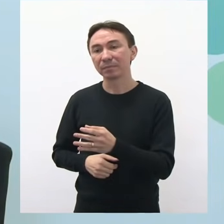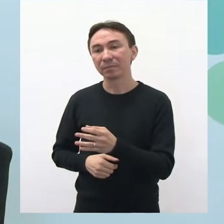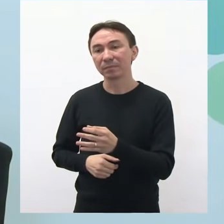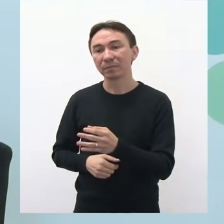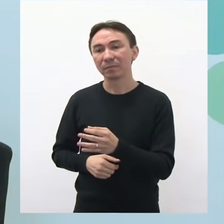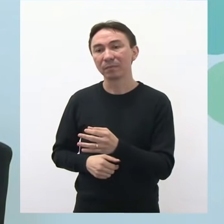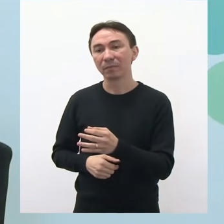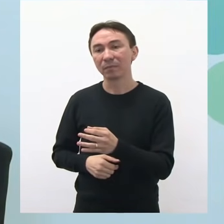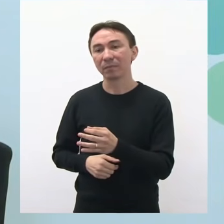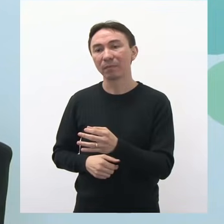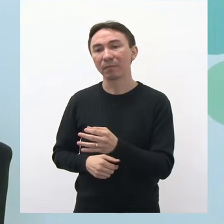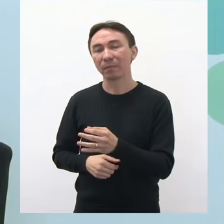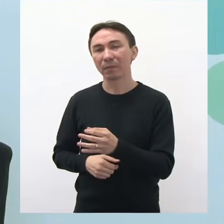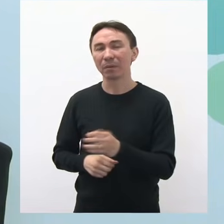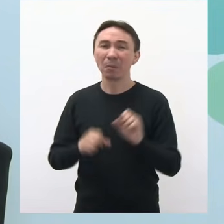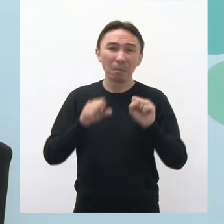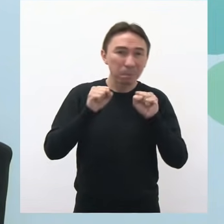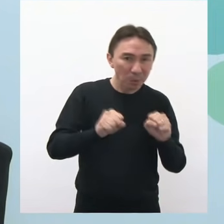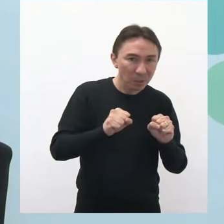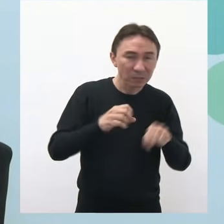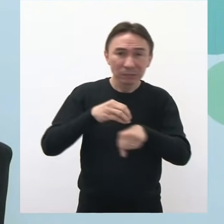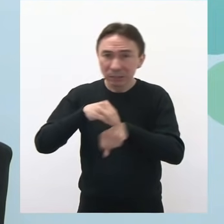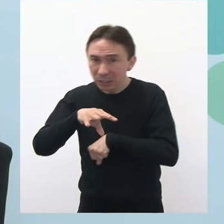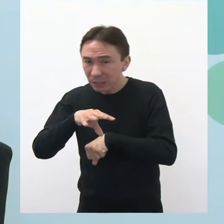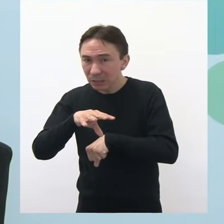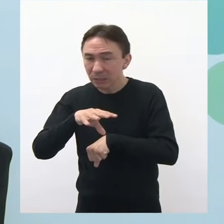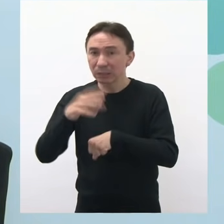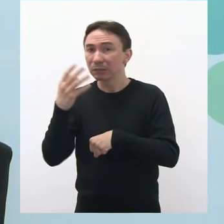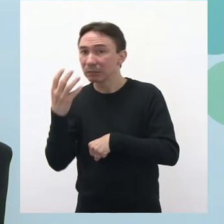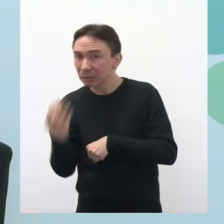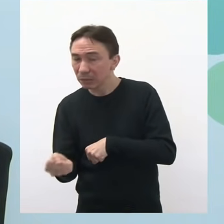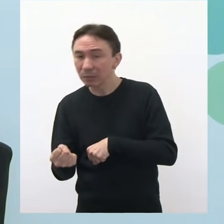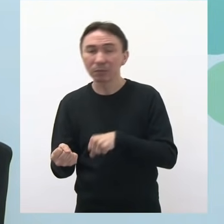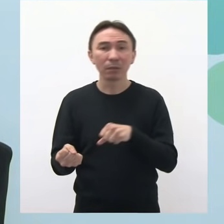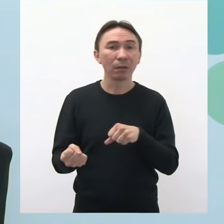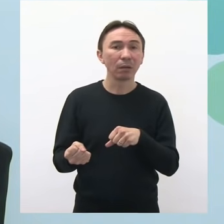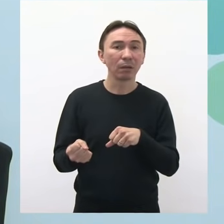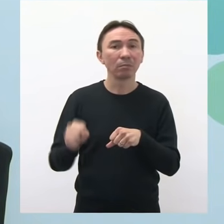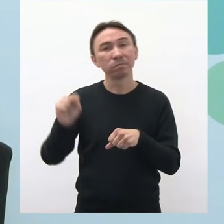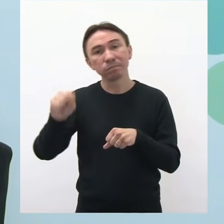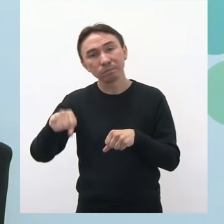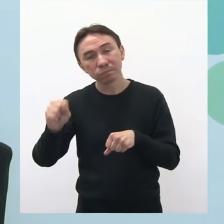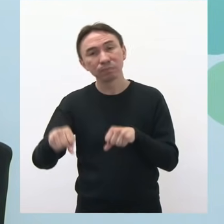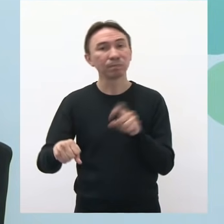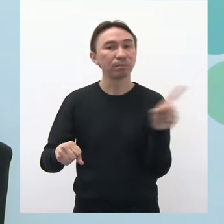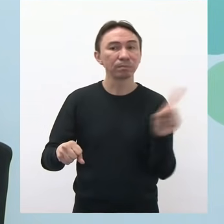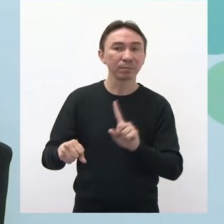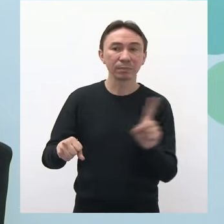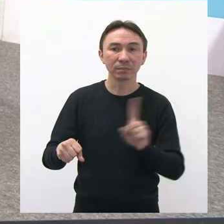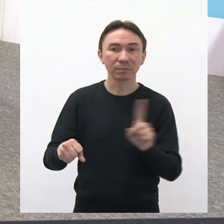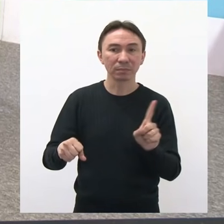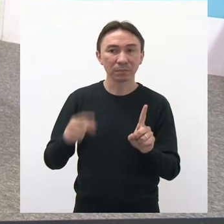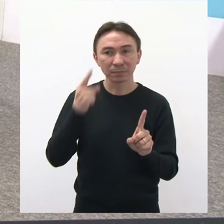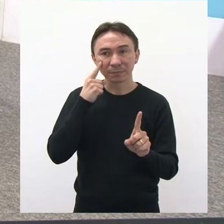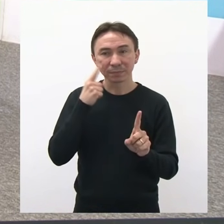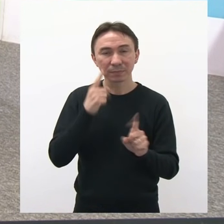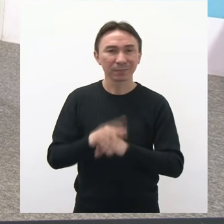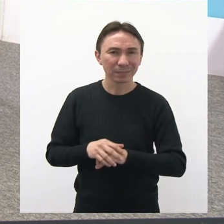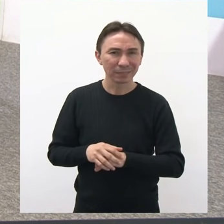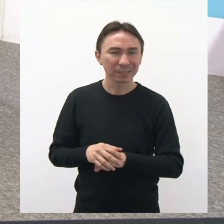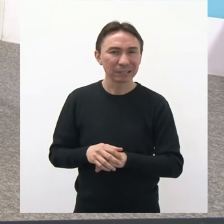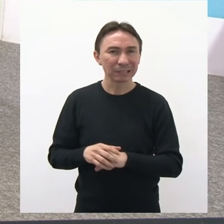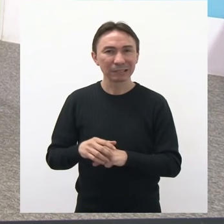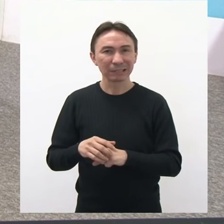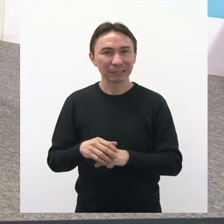meio de novo. Devemos seguir essa dica? Será? Faz tipo duas asinhas, assim? Isso! E aí, seguimos